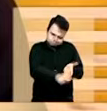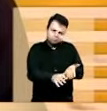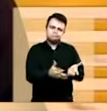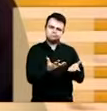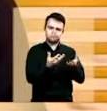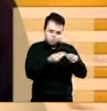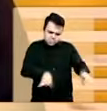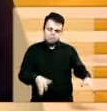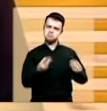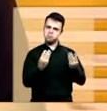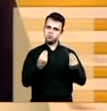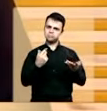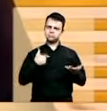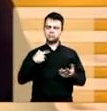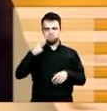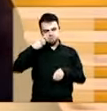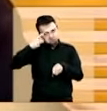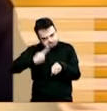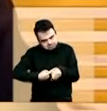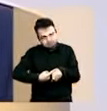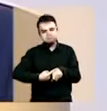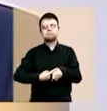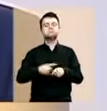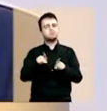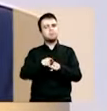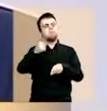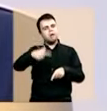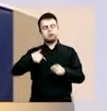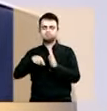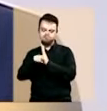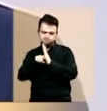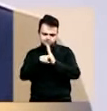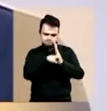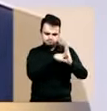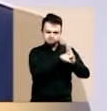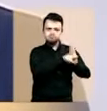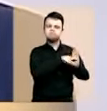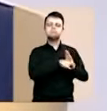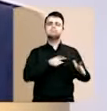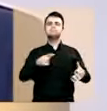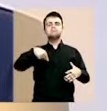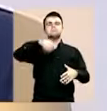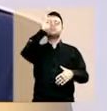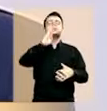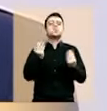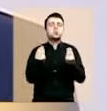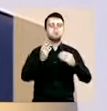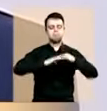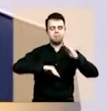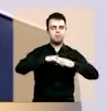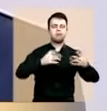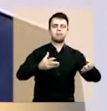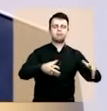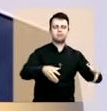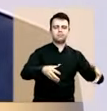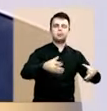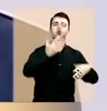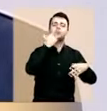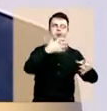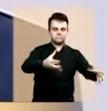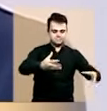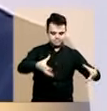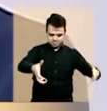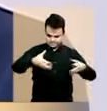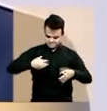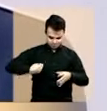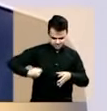né, na minha experiência própria, né, e pelo um pouco que a gente estuda, né, a gente tem uma questão de preparar o alimento, de cozer o alimento, né, e